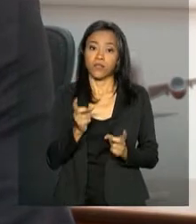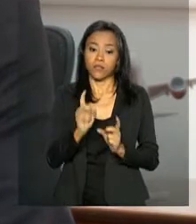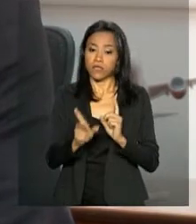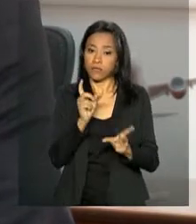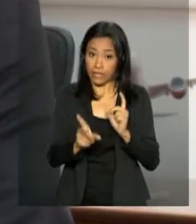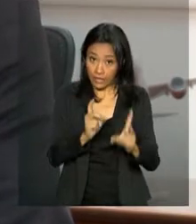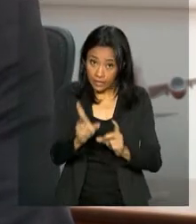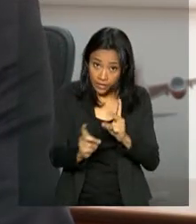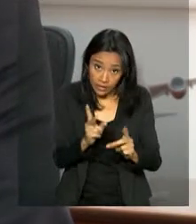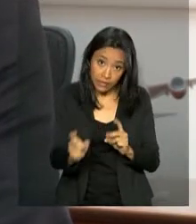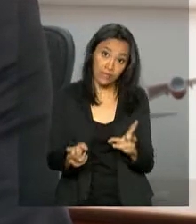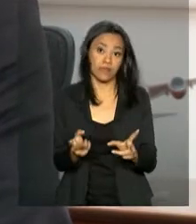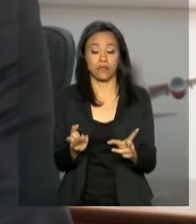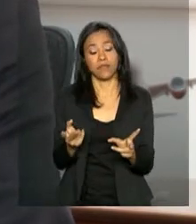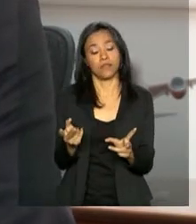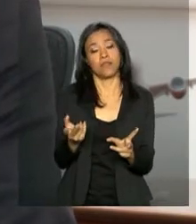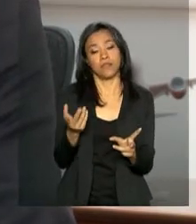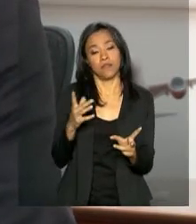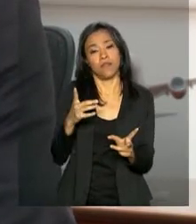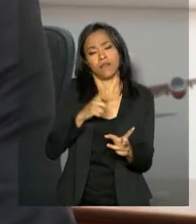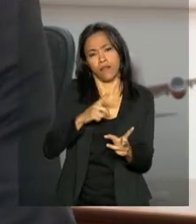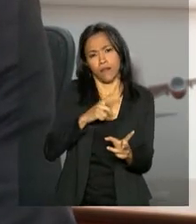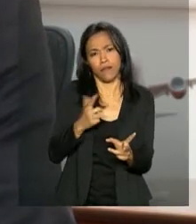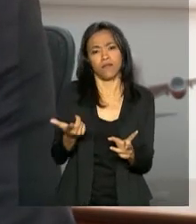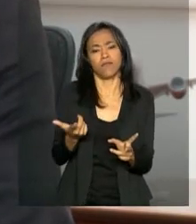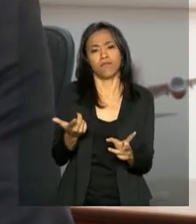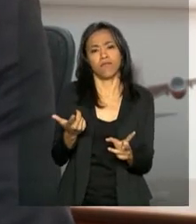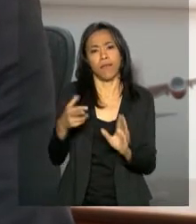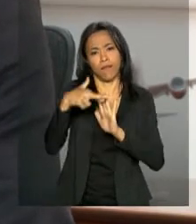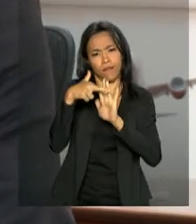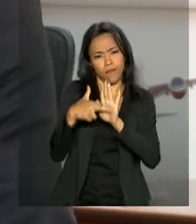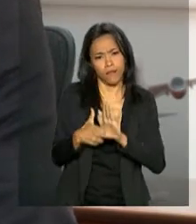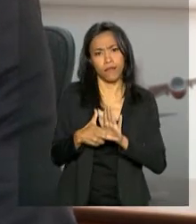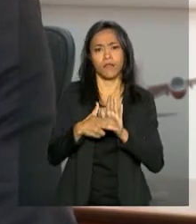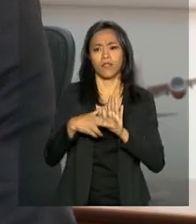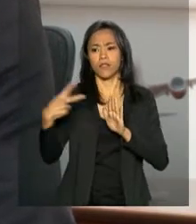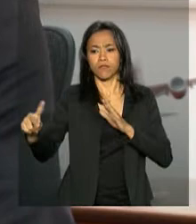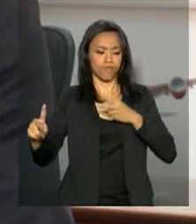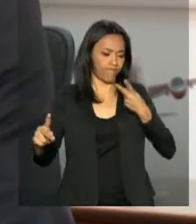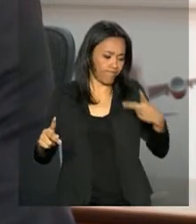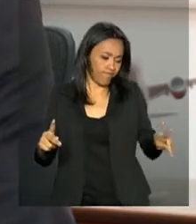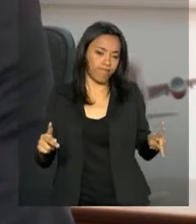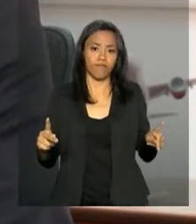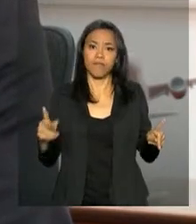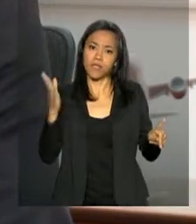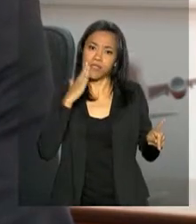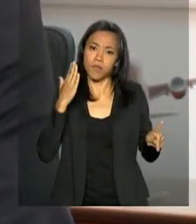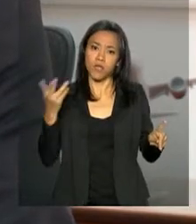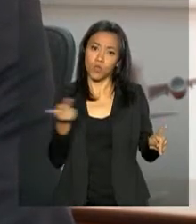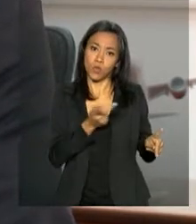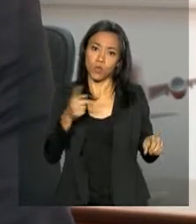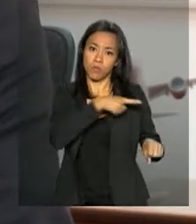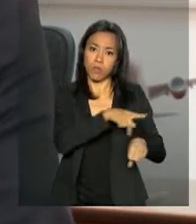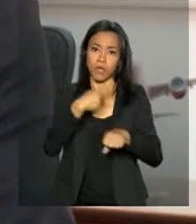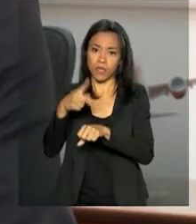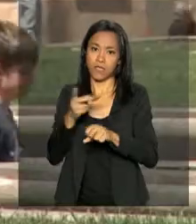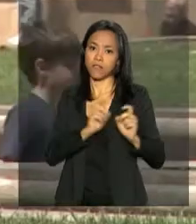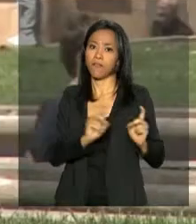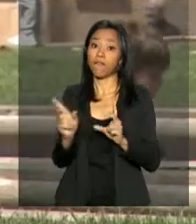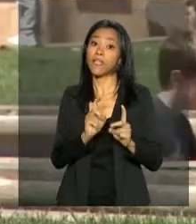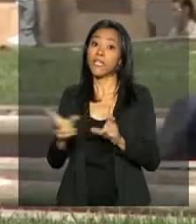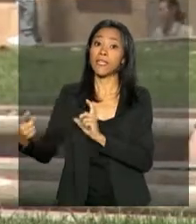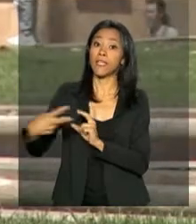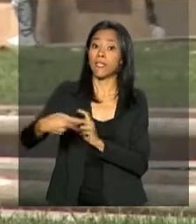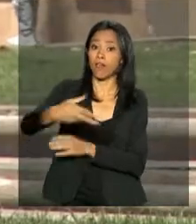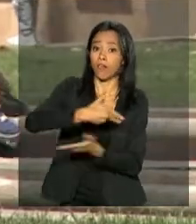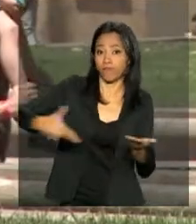ele estabelece padrões é que que ajudam os países a comerciária em mais e melhor o